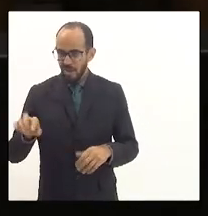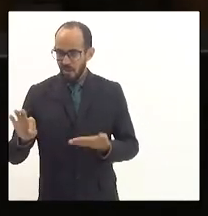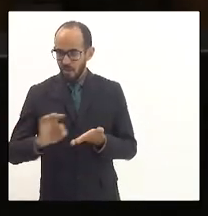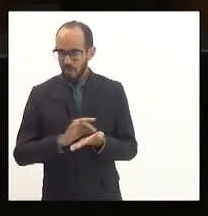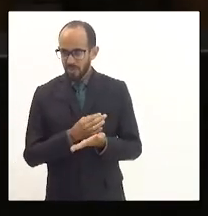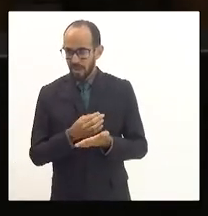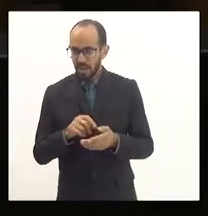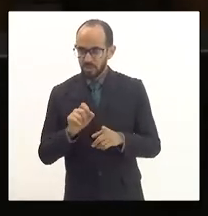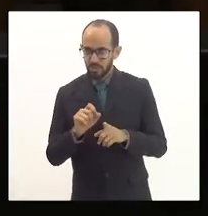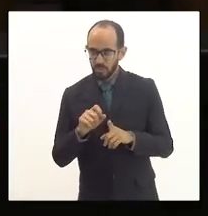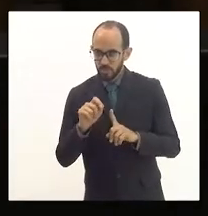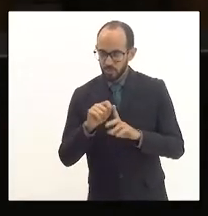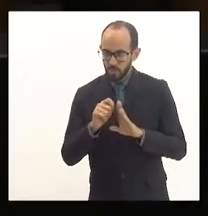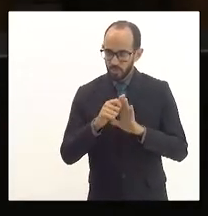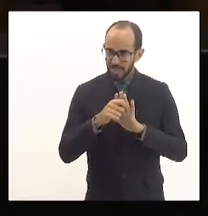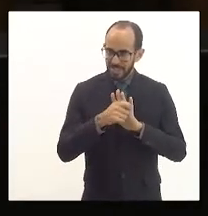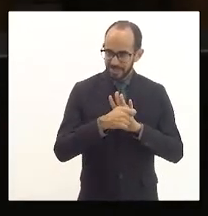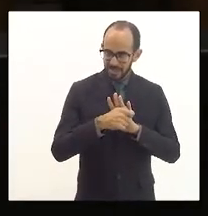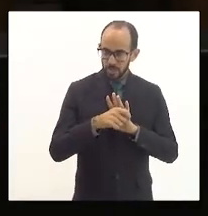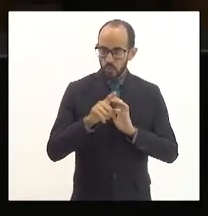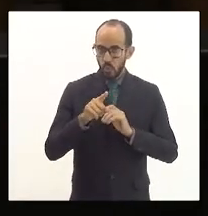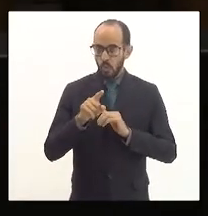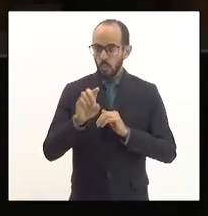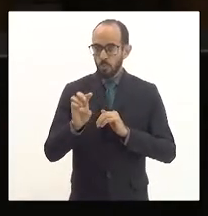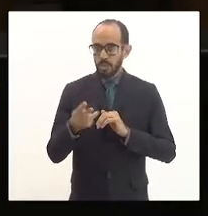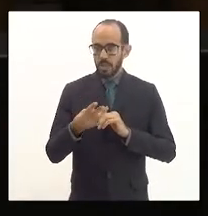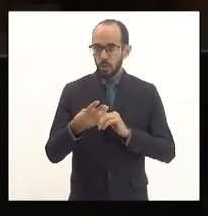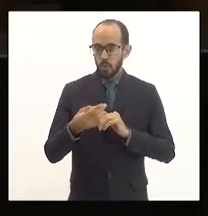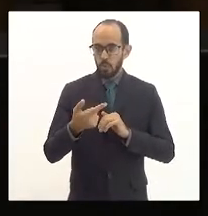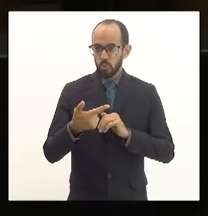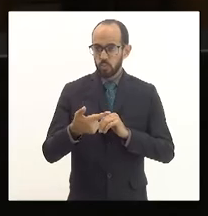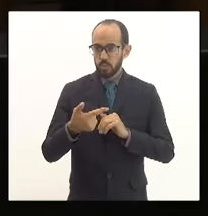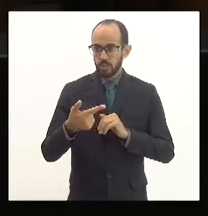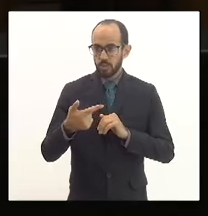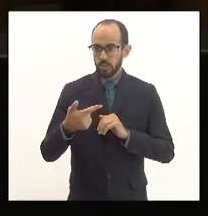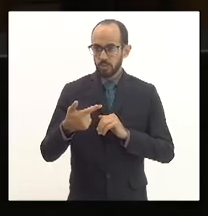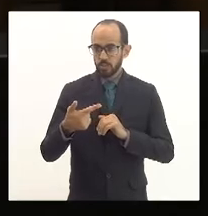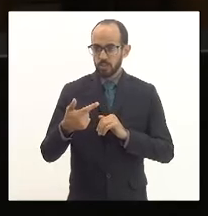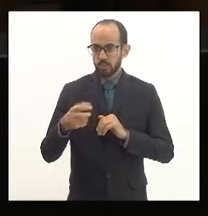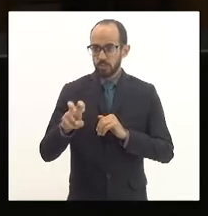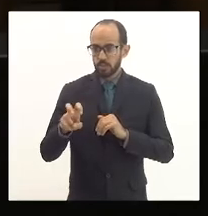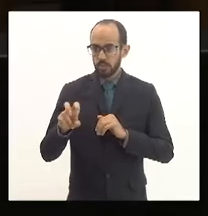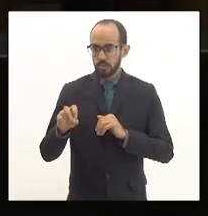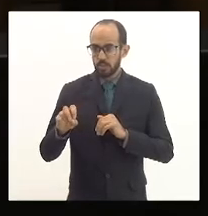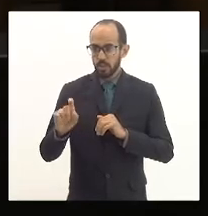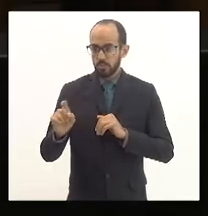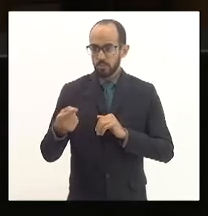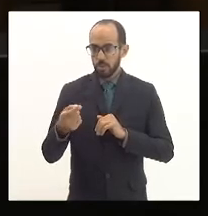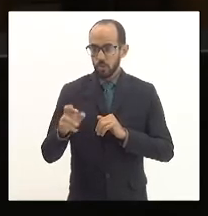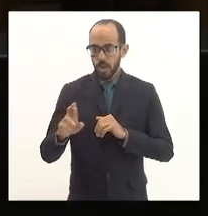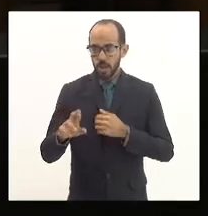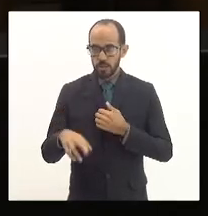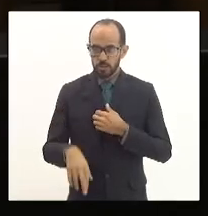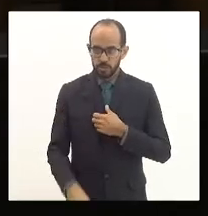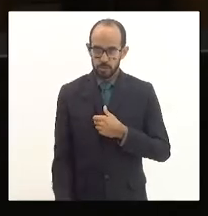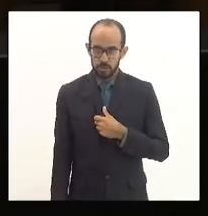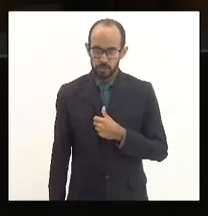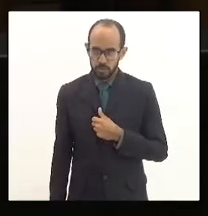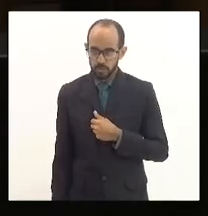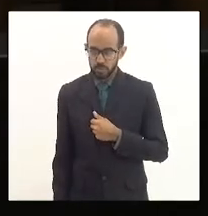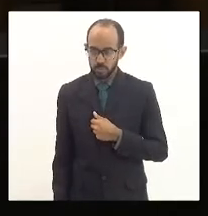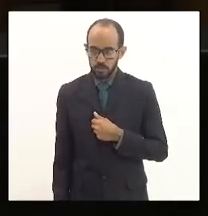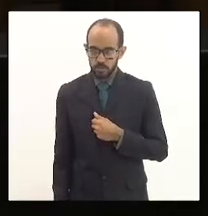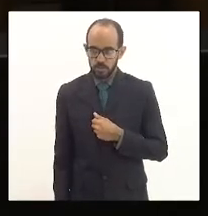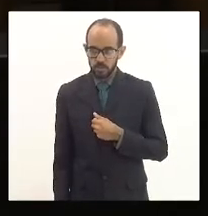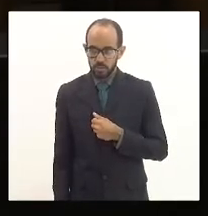contrato mensal de 1 milhão e 250 mil reais e